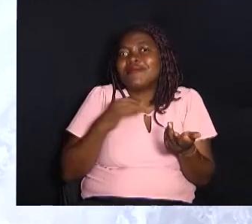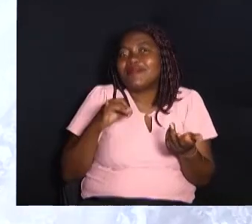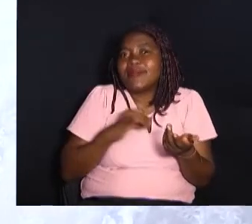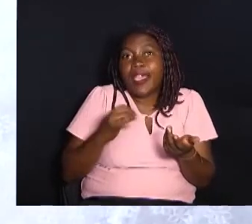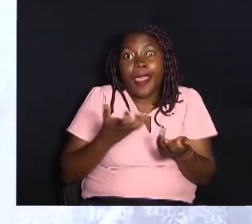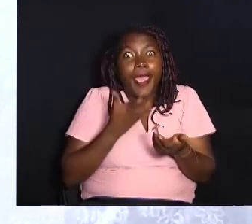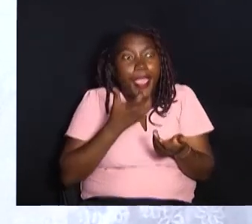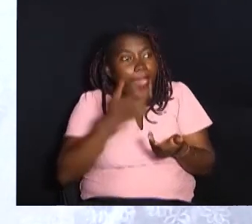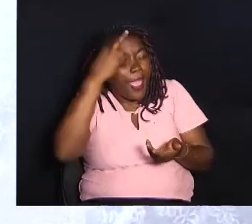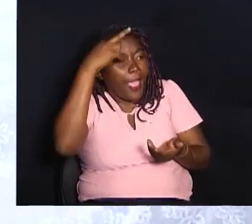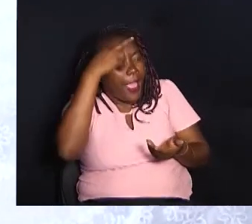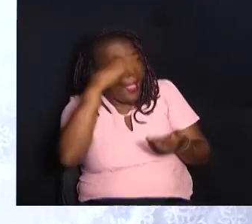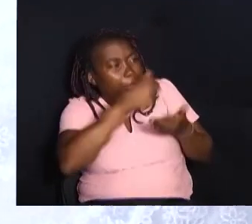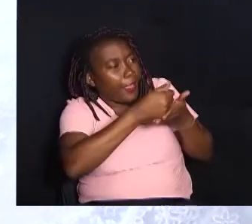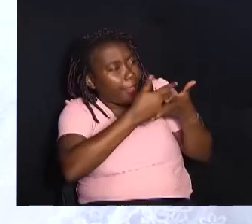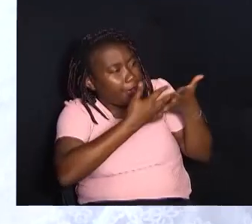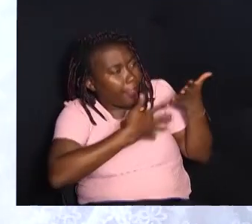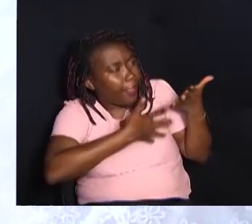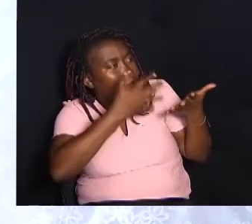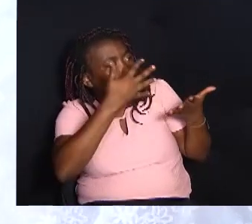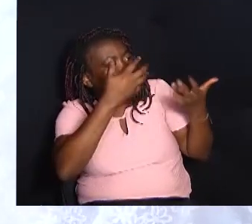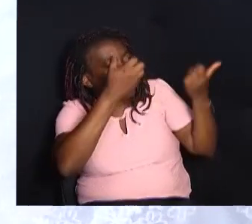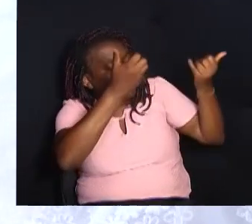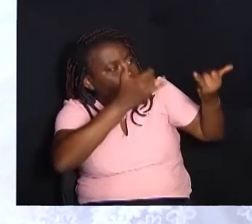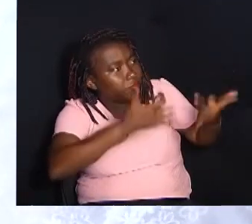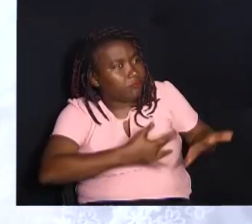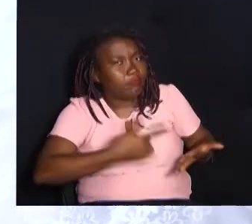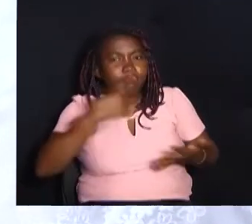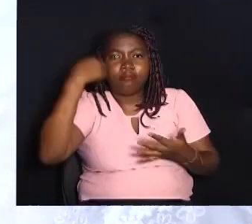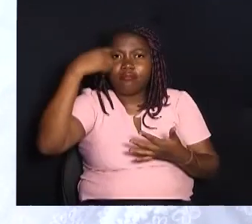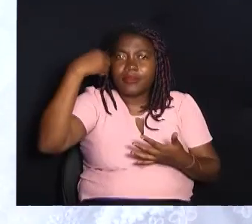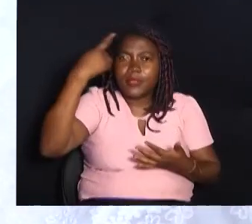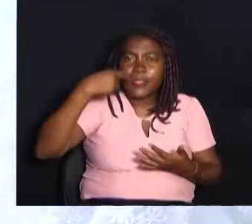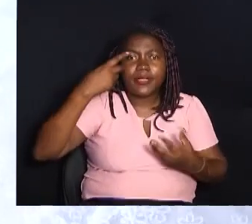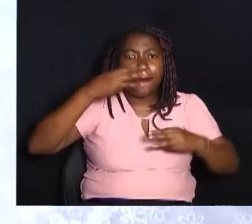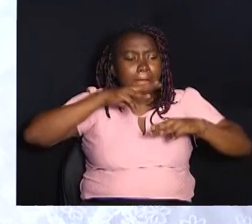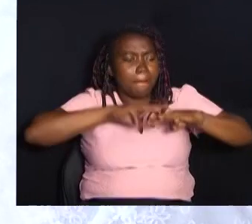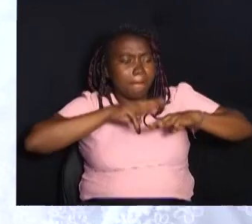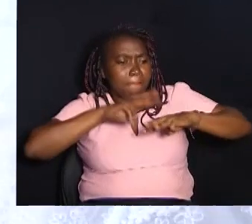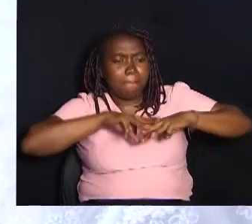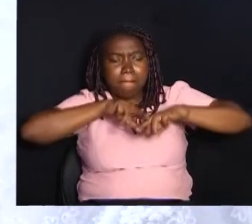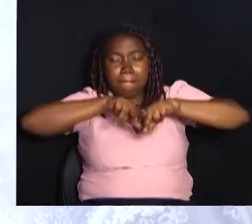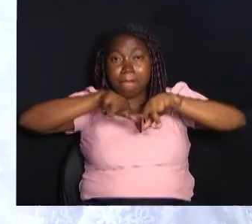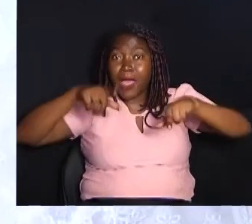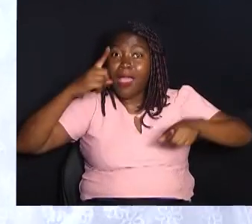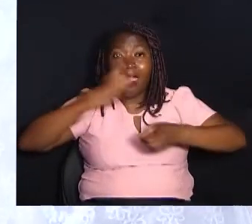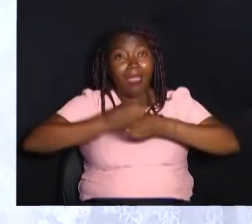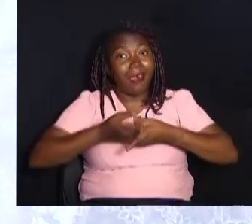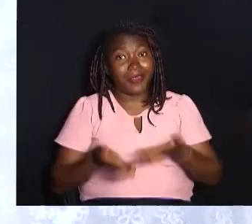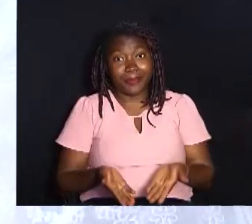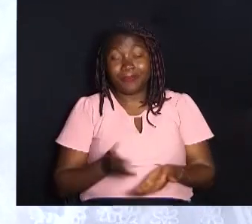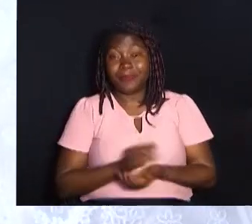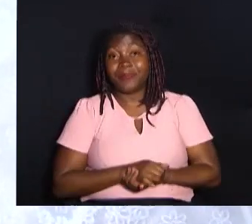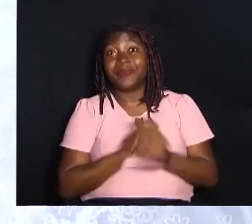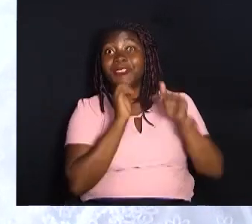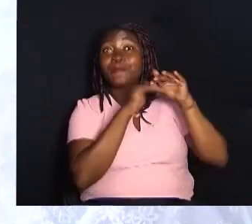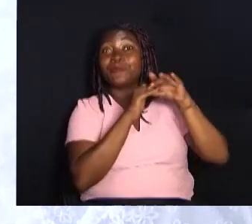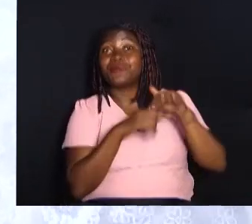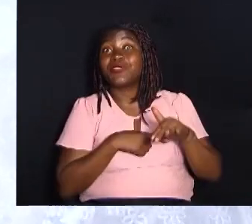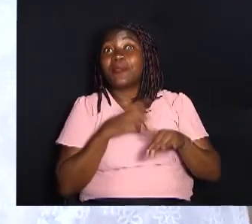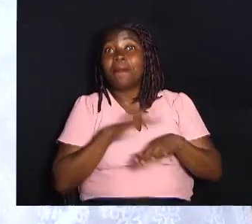Então, se a pessoa quiser uma biografia, um livro de história, um livro da área de direito, um livro de matemática para estudar, ela vai encontrar